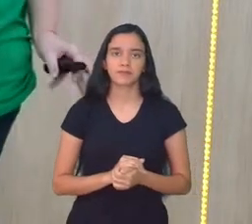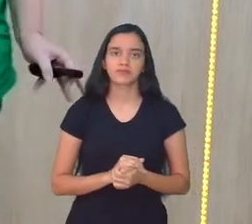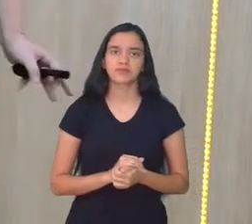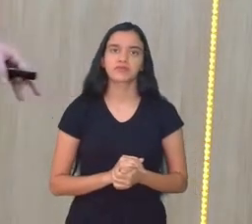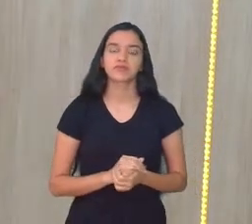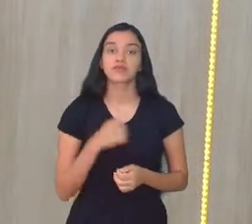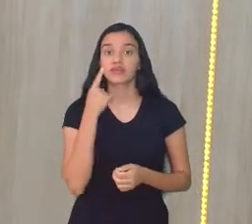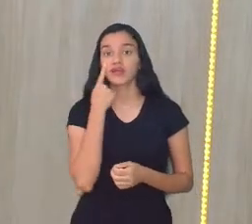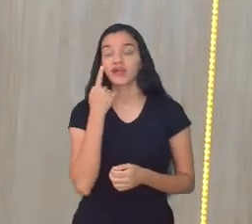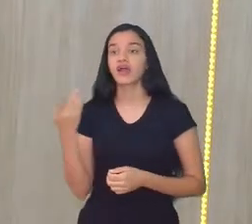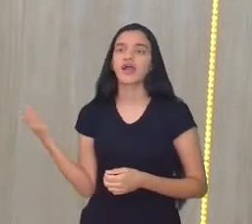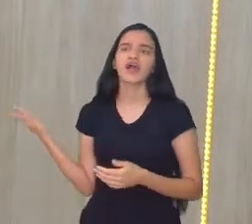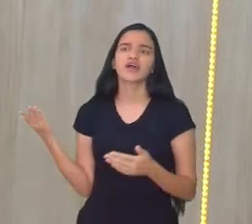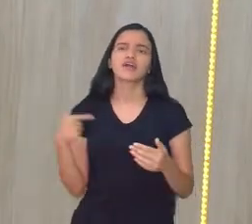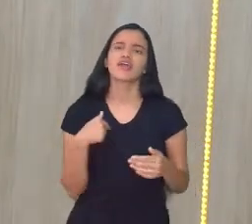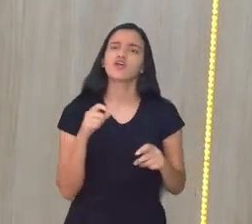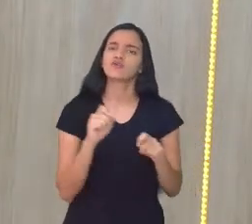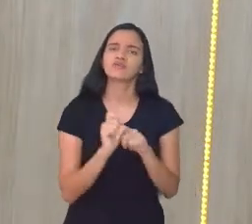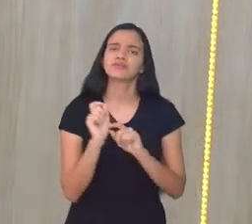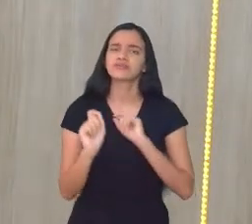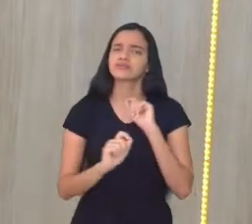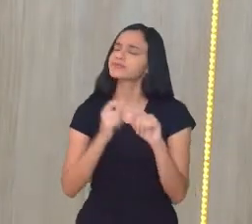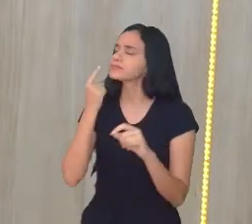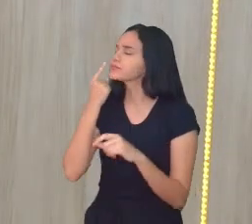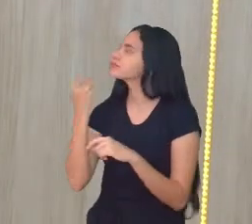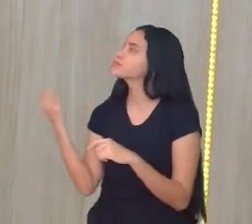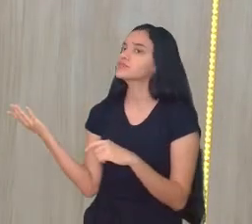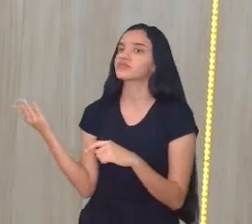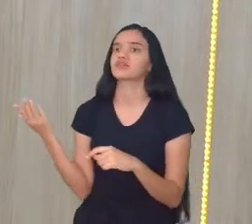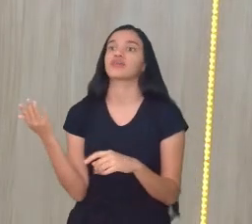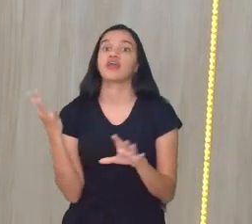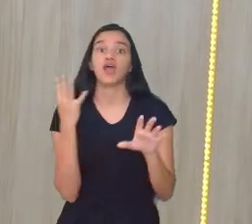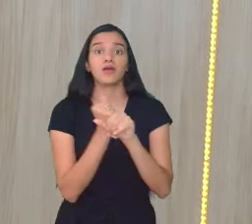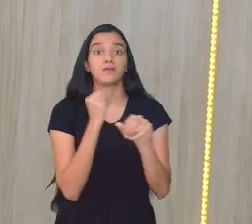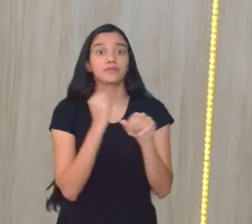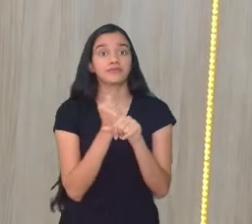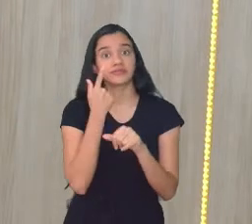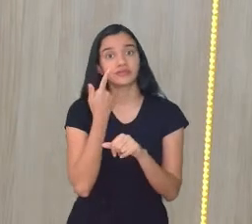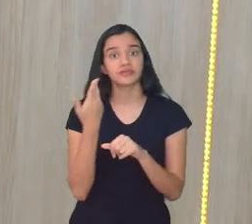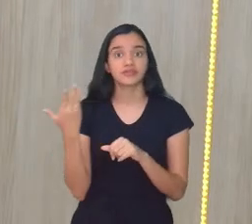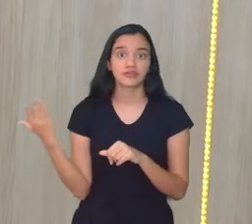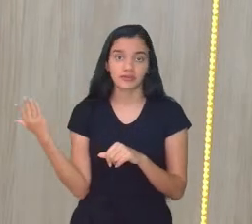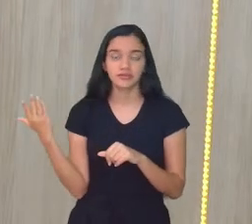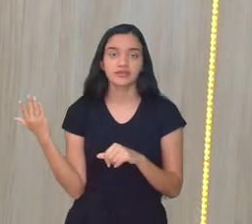E aqui, o que foi que eu fiz? A operação é essa.